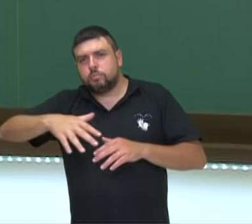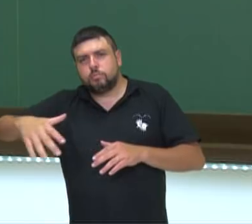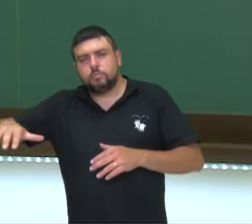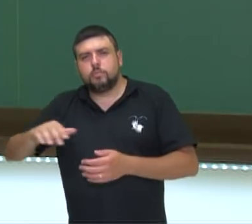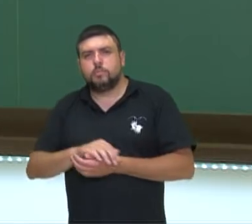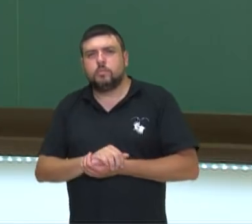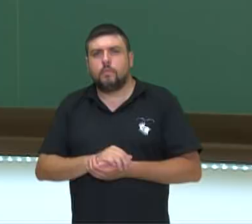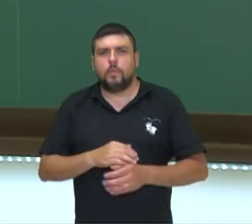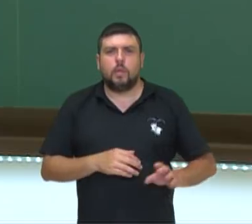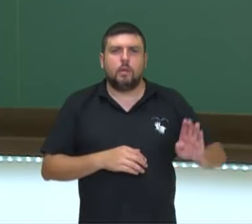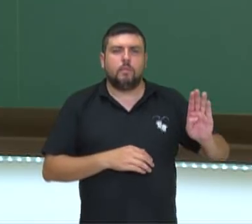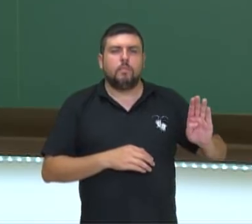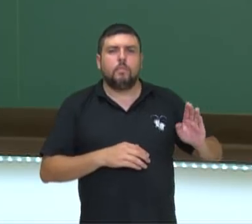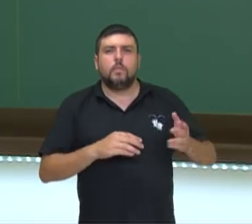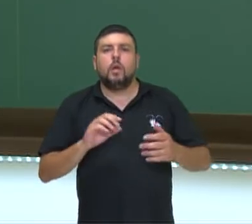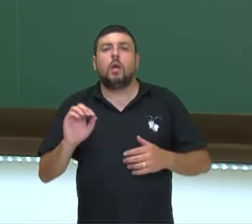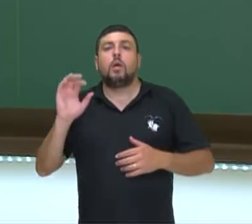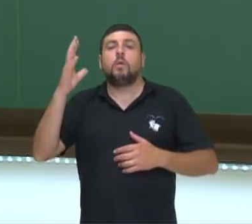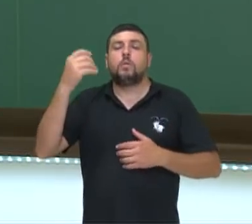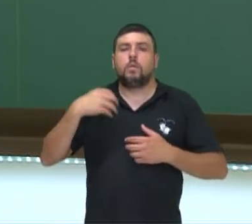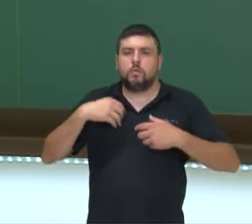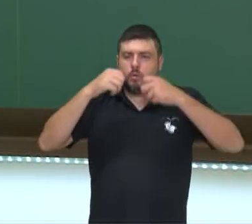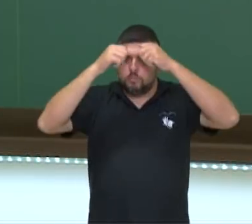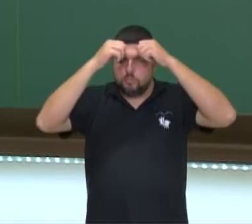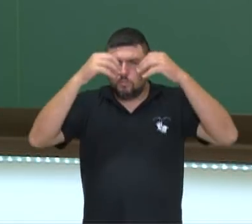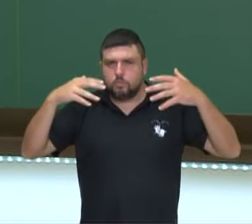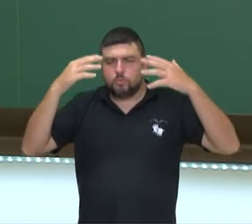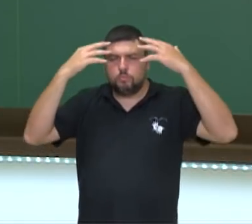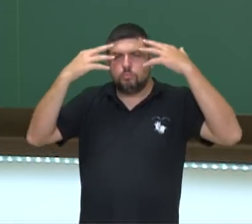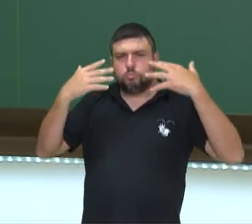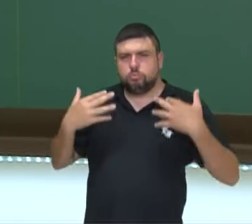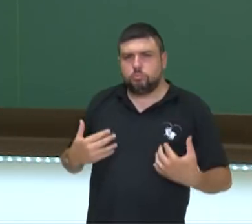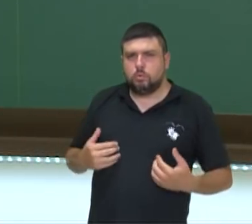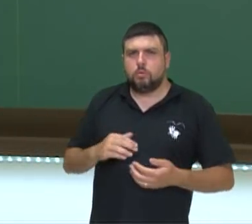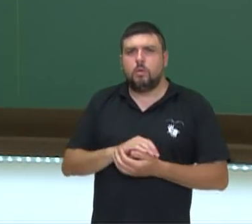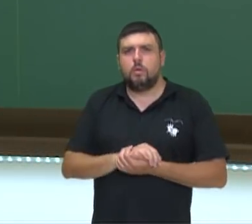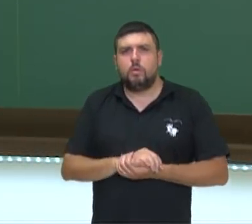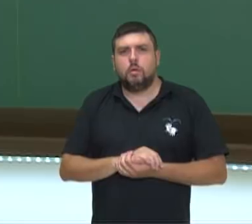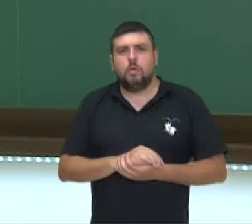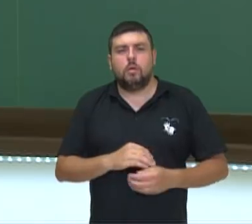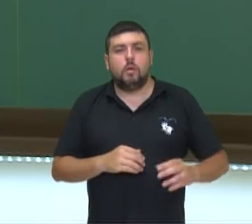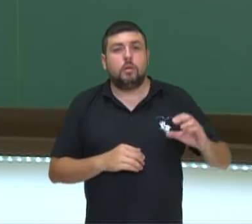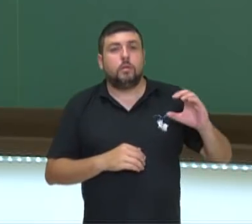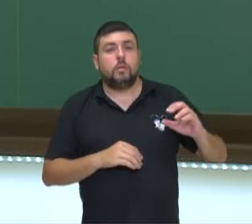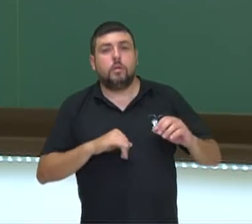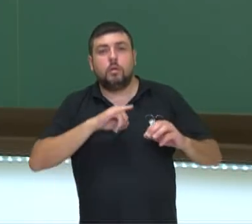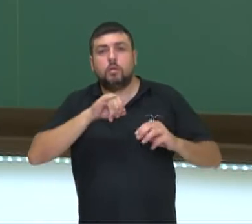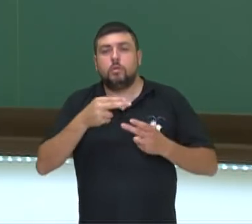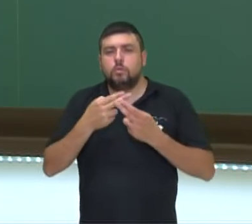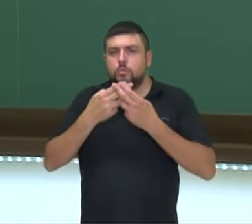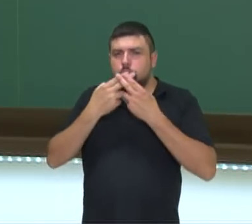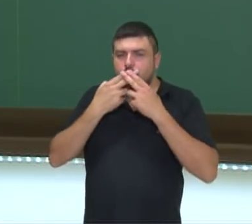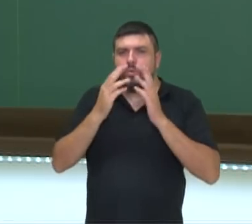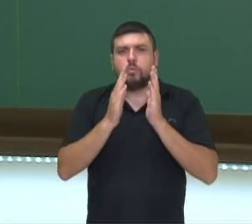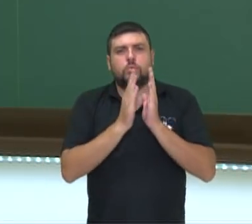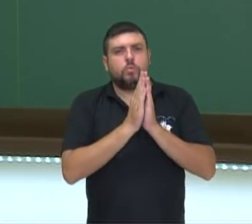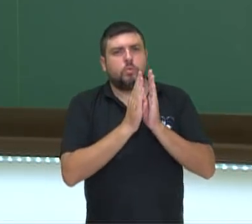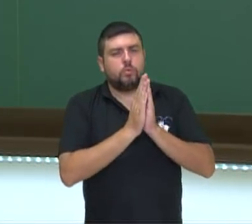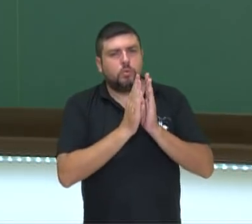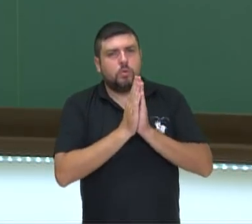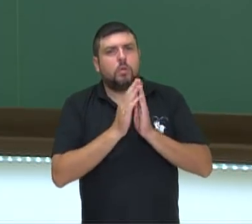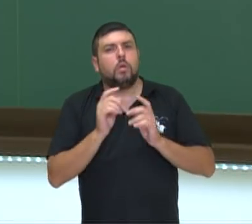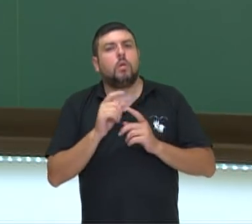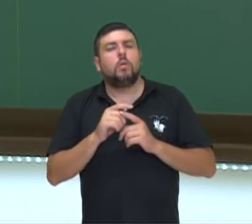na Umbanda, mas não é o de Iemanjá necessariamente. Jejum e orações tem em várias religiões, tem também nas religiões de matriz